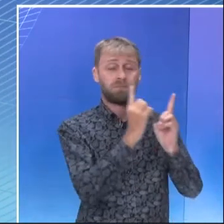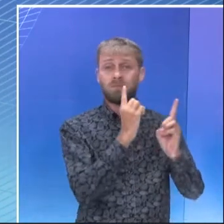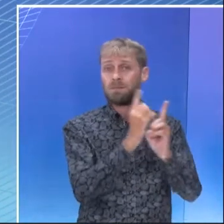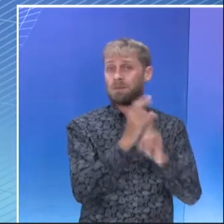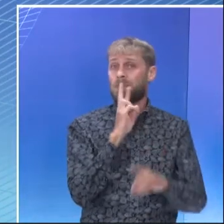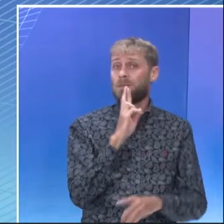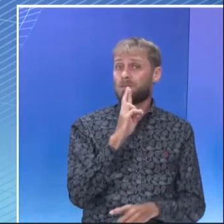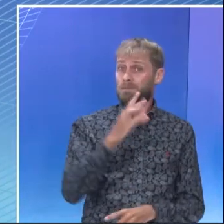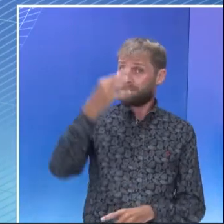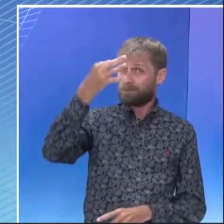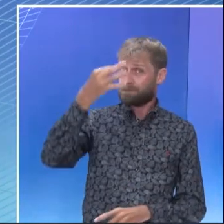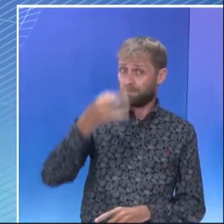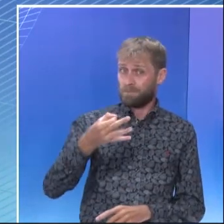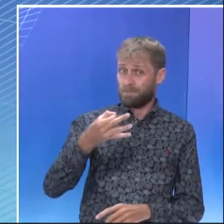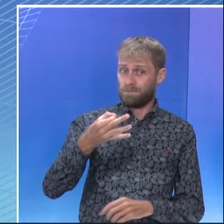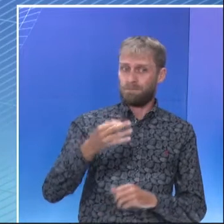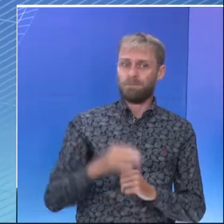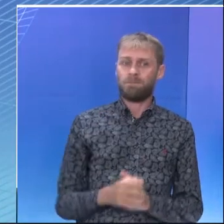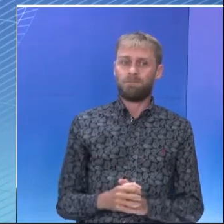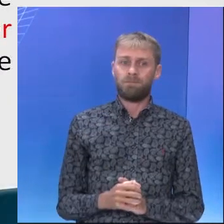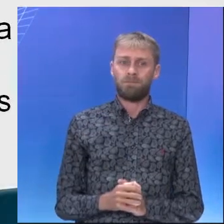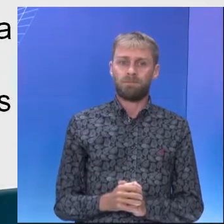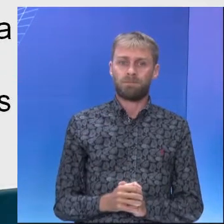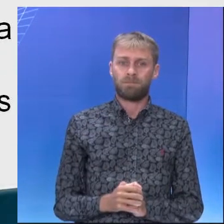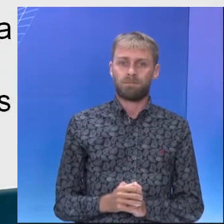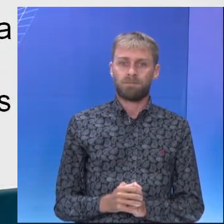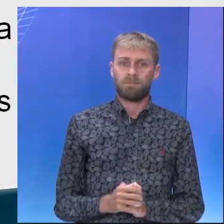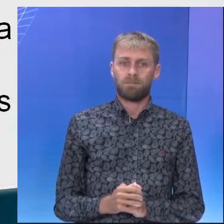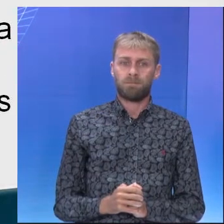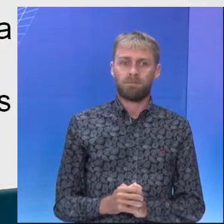o gabarito da tua questão.